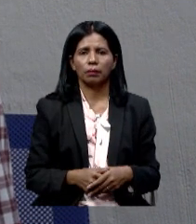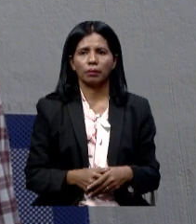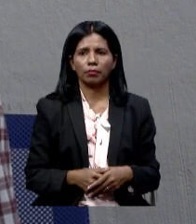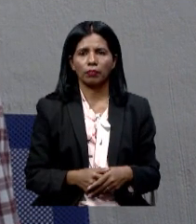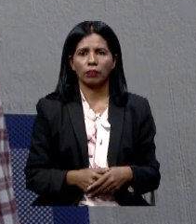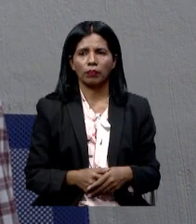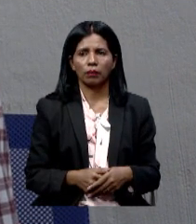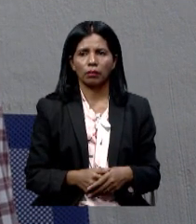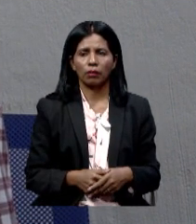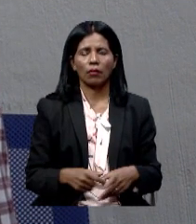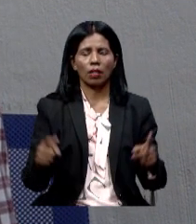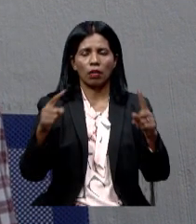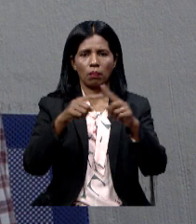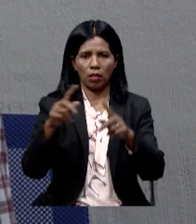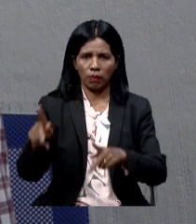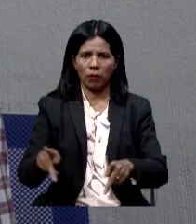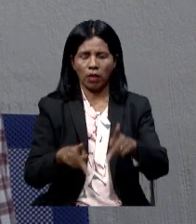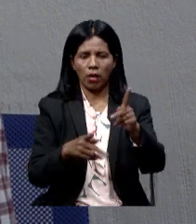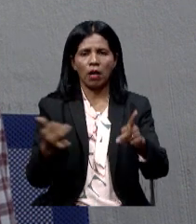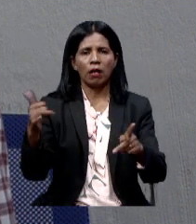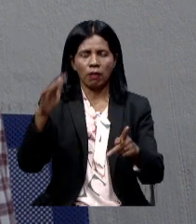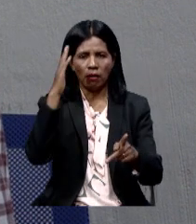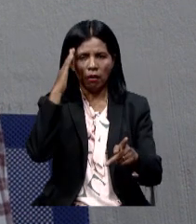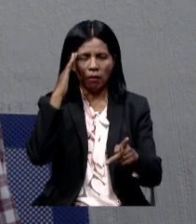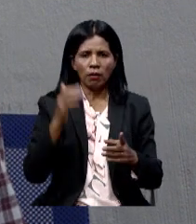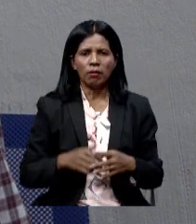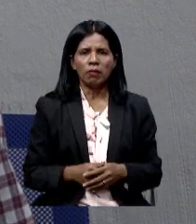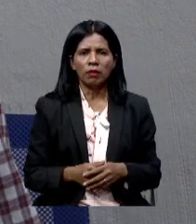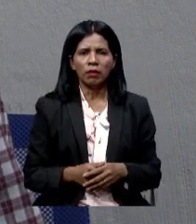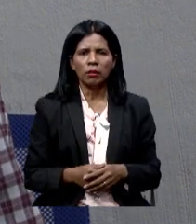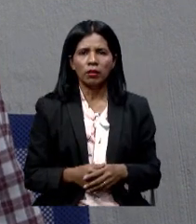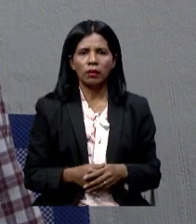ba publiku ninia be intens publiku ninia